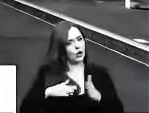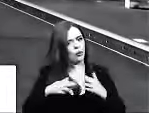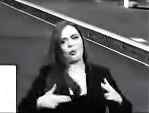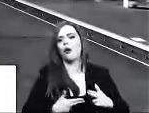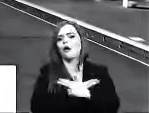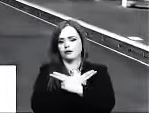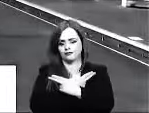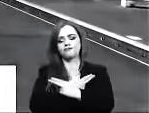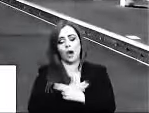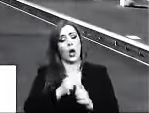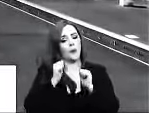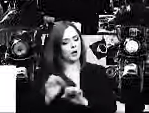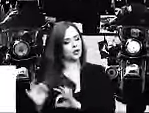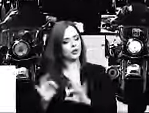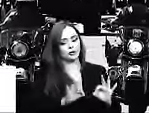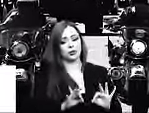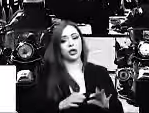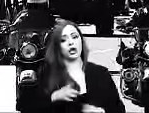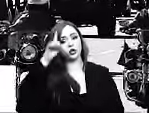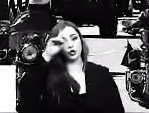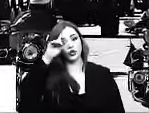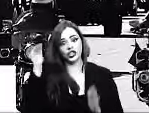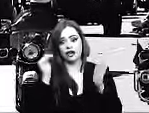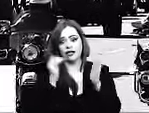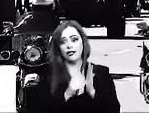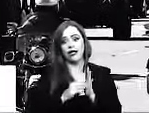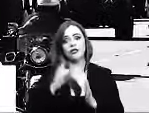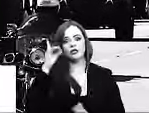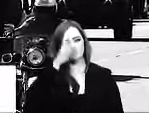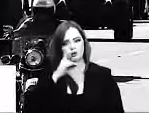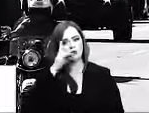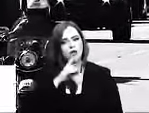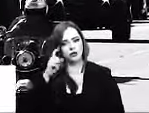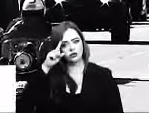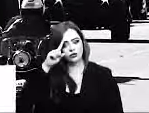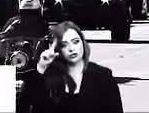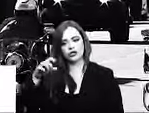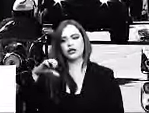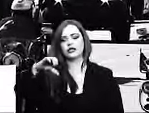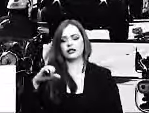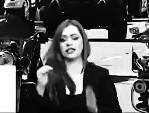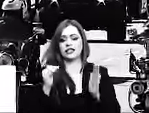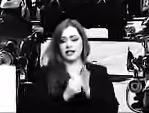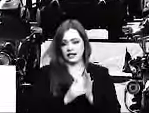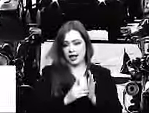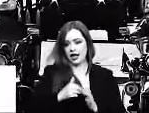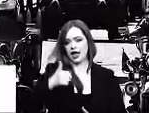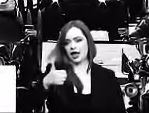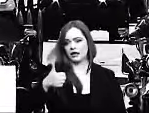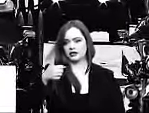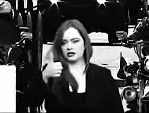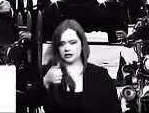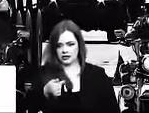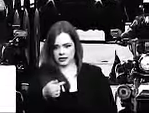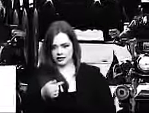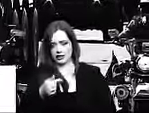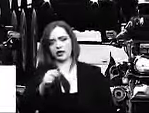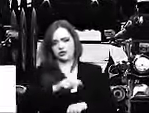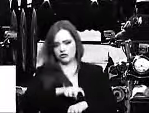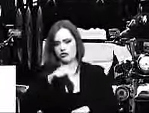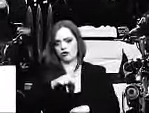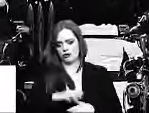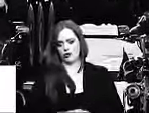medidas autoritárias ainda maiores no Brasil. Não sei. O jogo está rifando mesmo o Brasil para Rússia, China e Irã. E